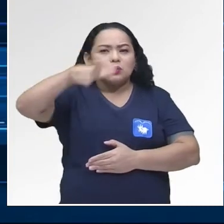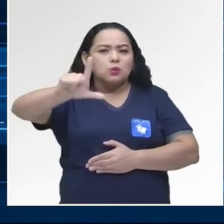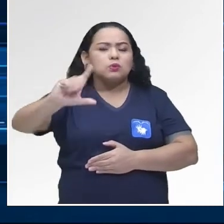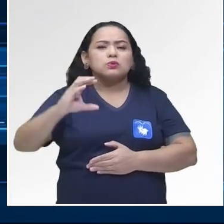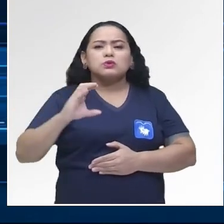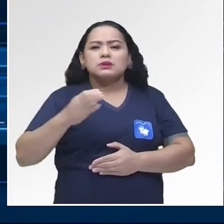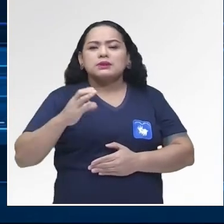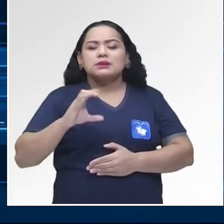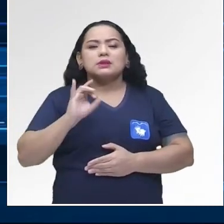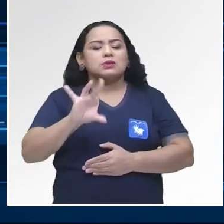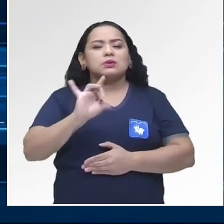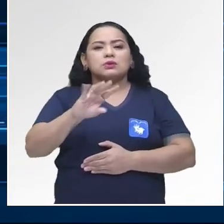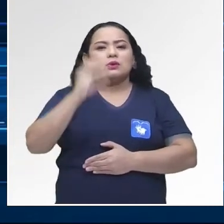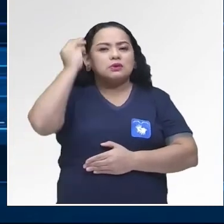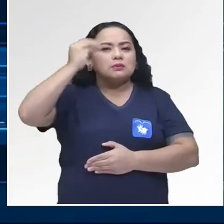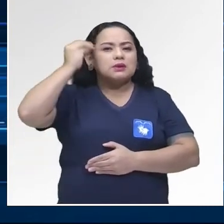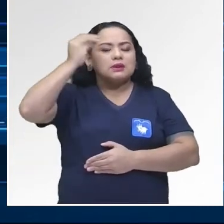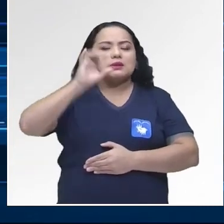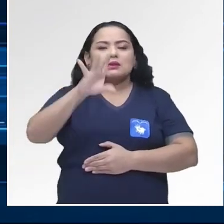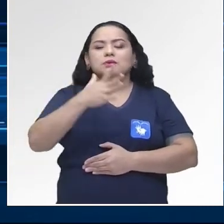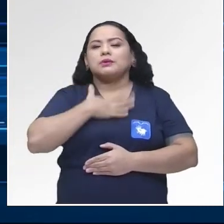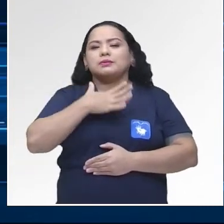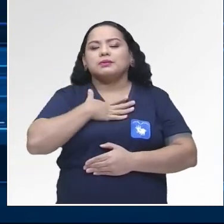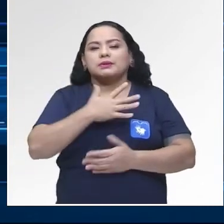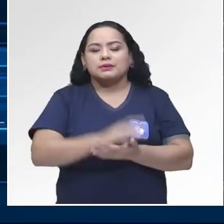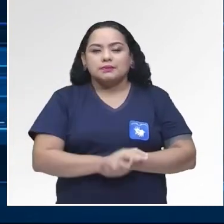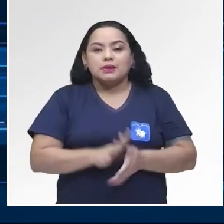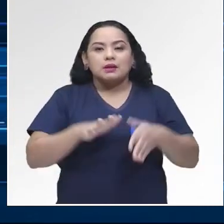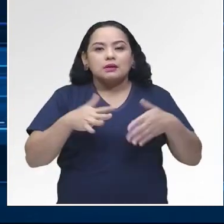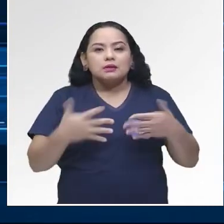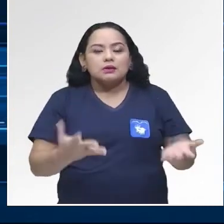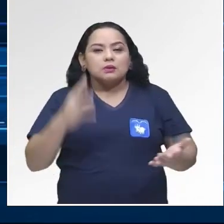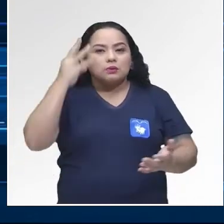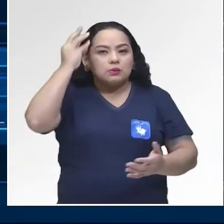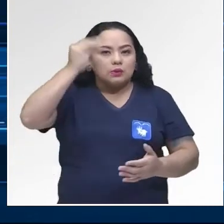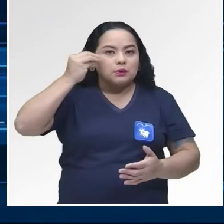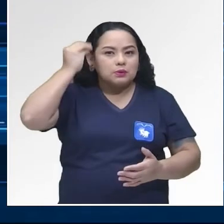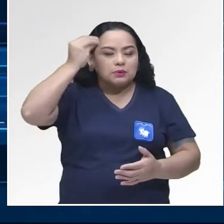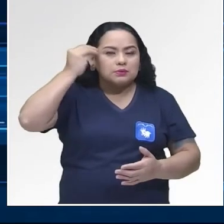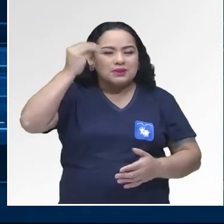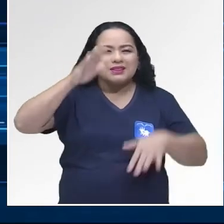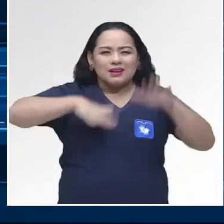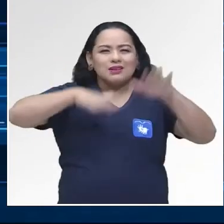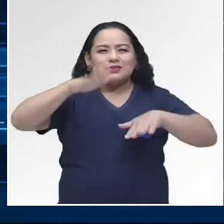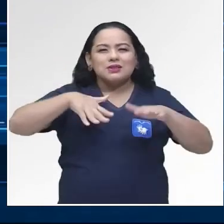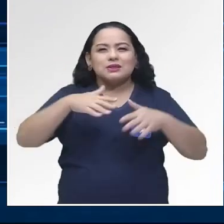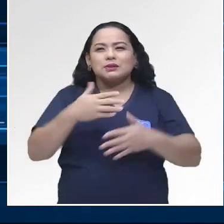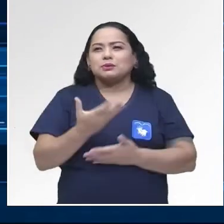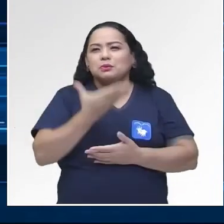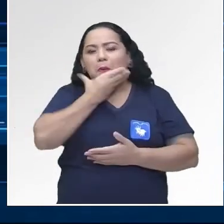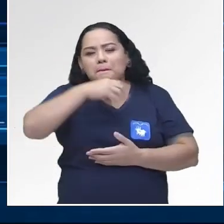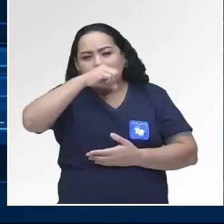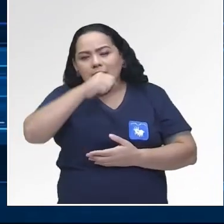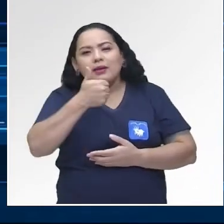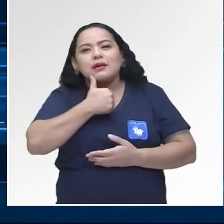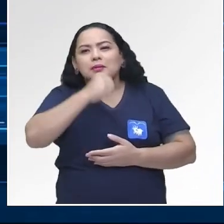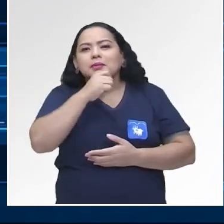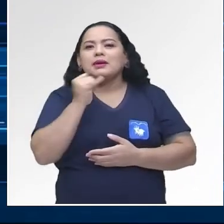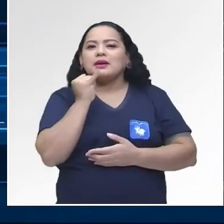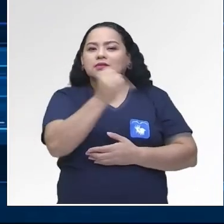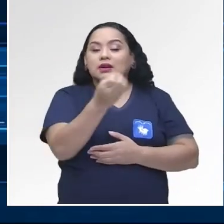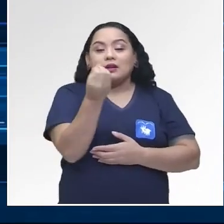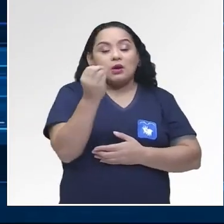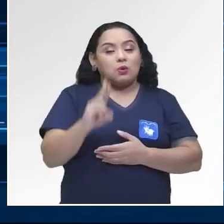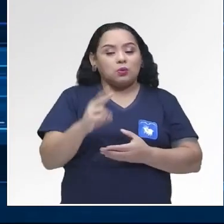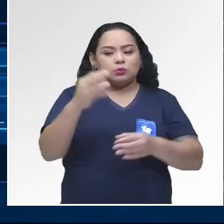A minha experiência. Então, a experiência, é por isso que muitas vezes o pai e a mãe falam uma coisa, ou mesmo a questão do